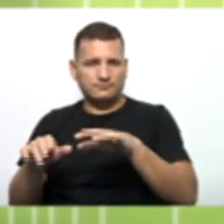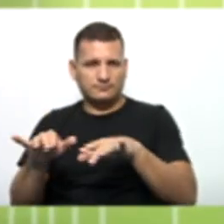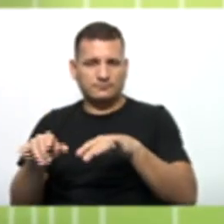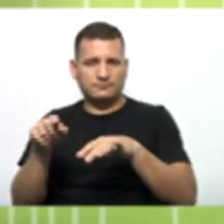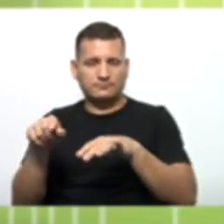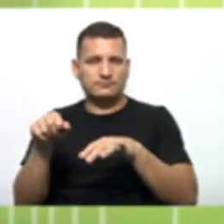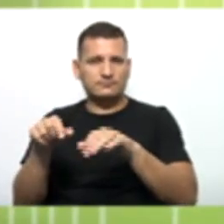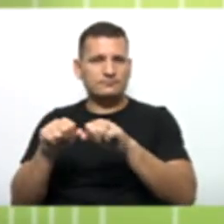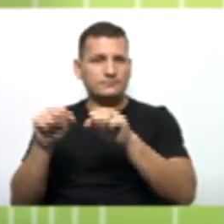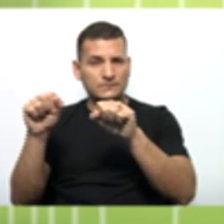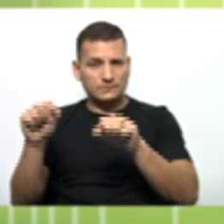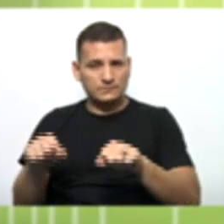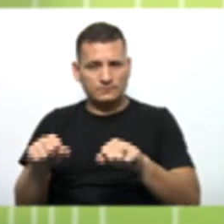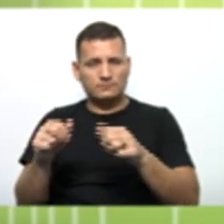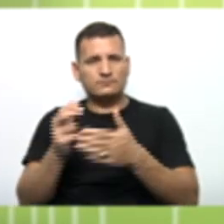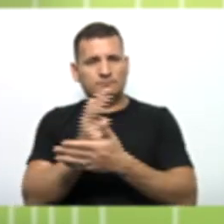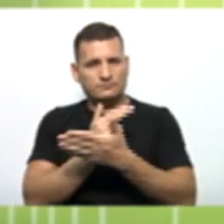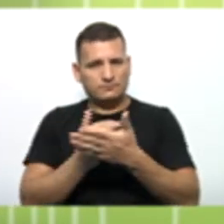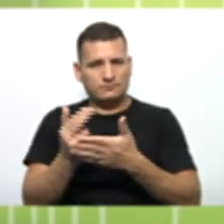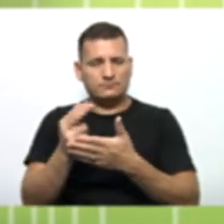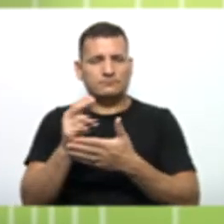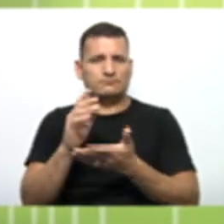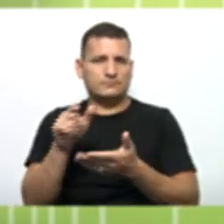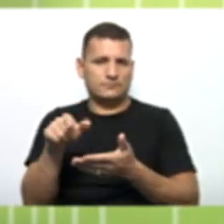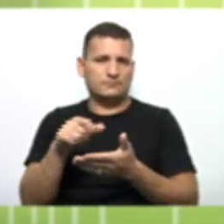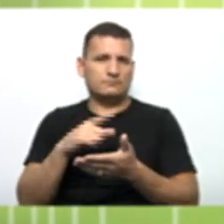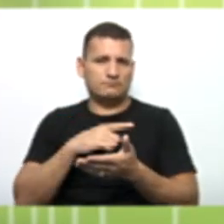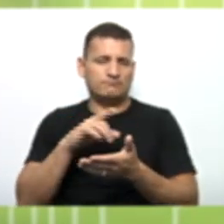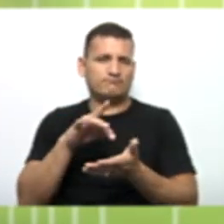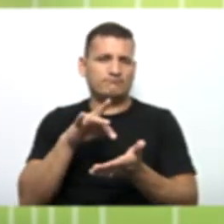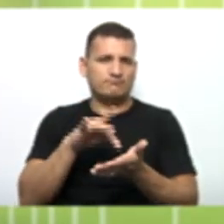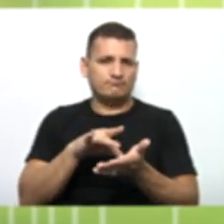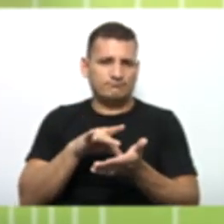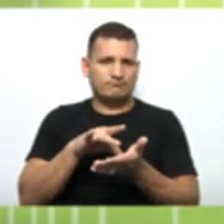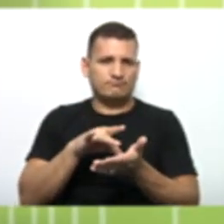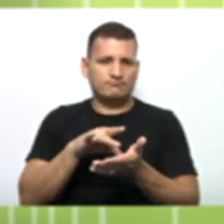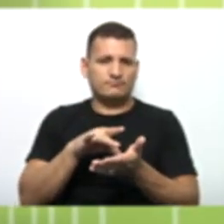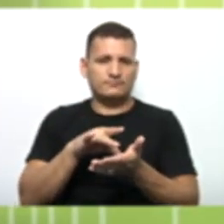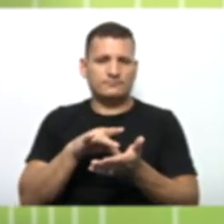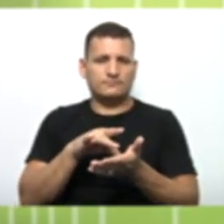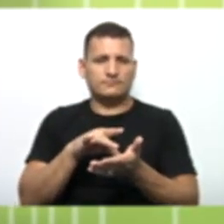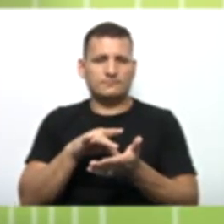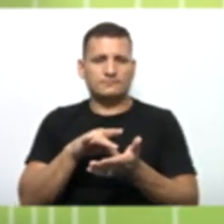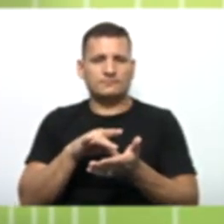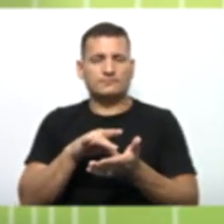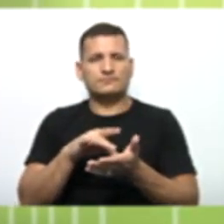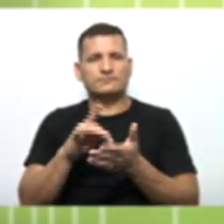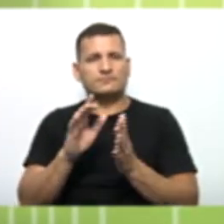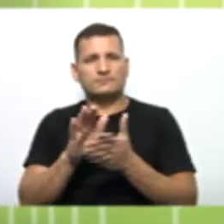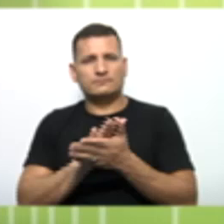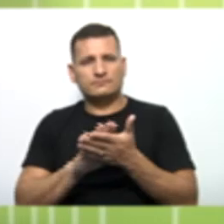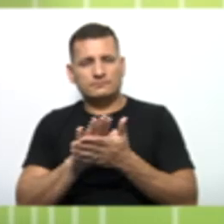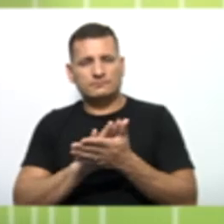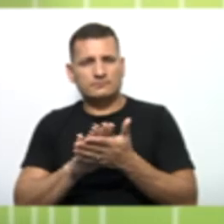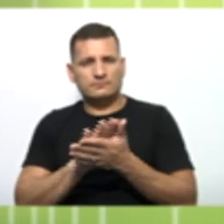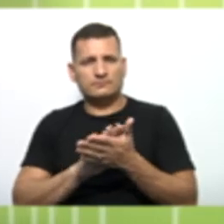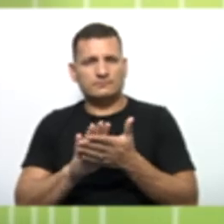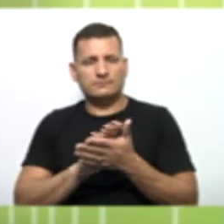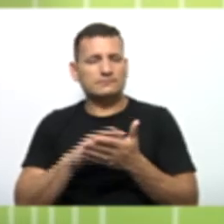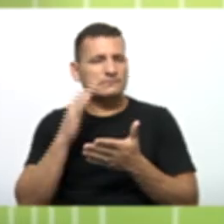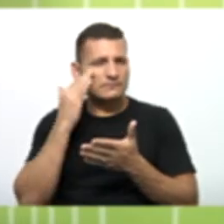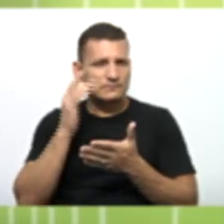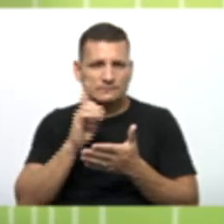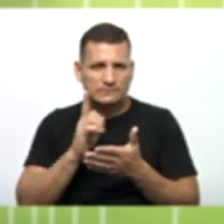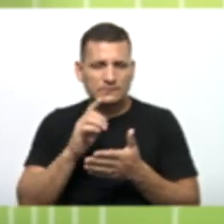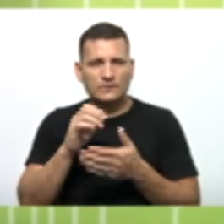sistema, esse diagrama, ele ser concreto, certo? Não ficar nada escuro, nada abstrato. Para quê? Para que o